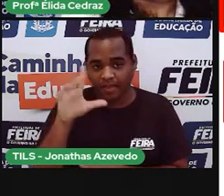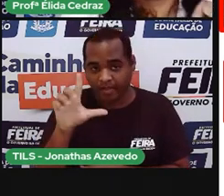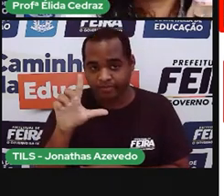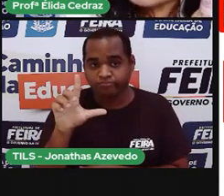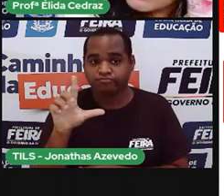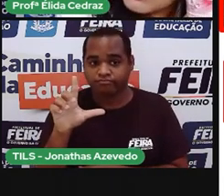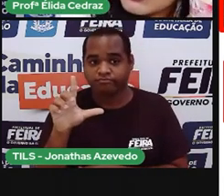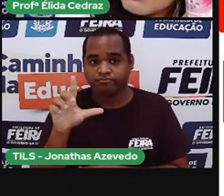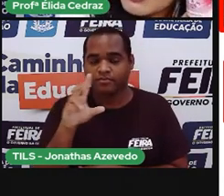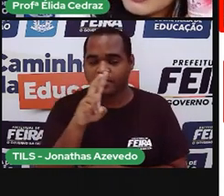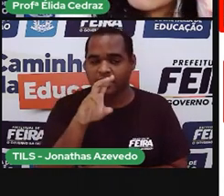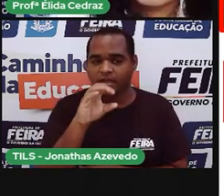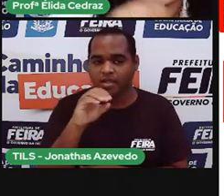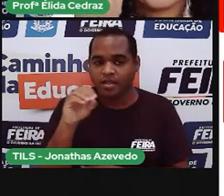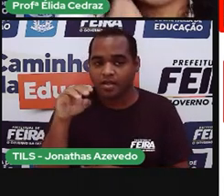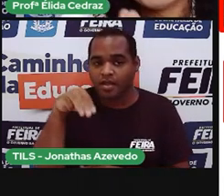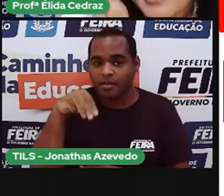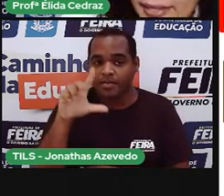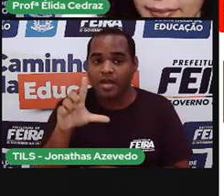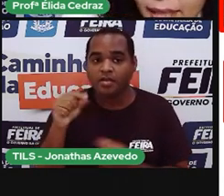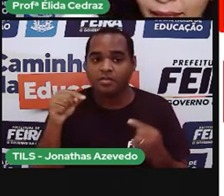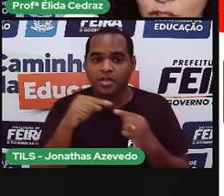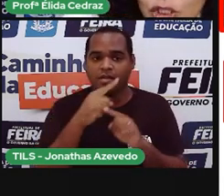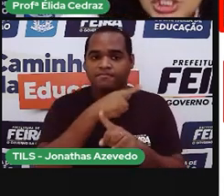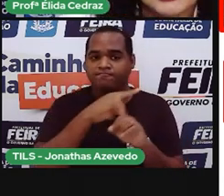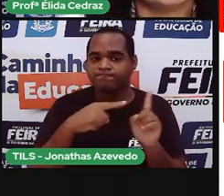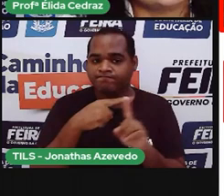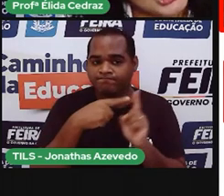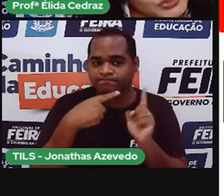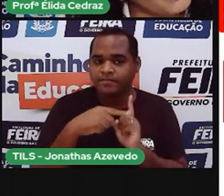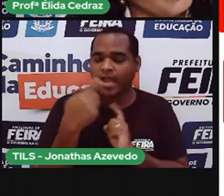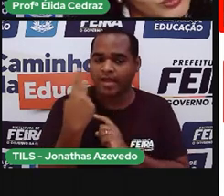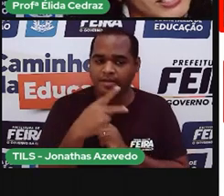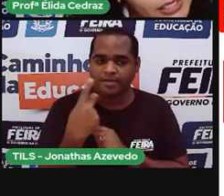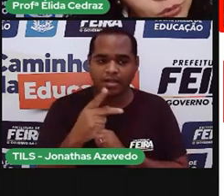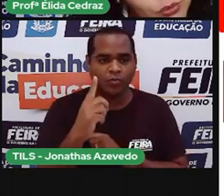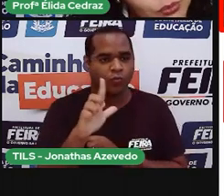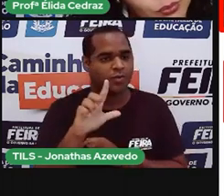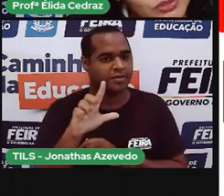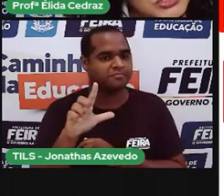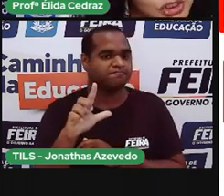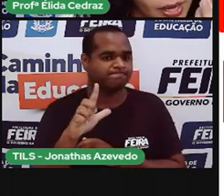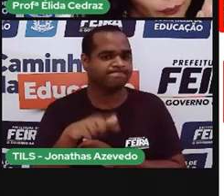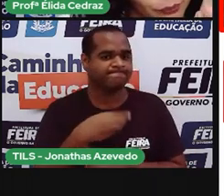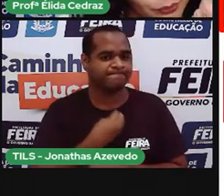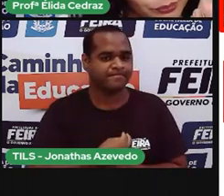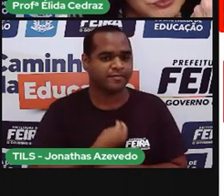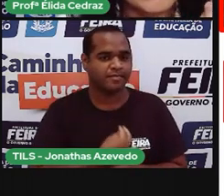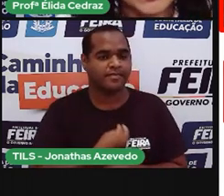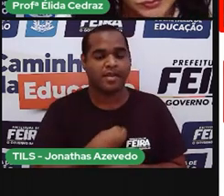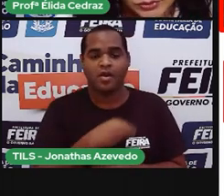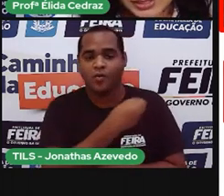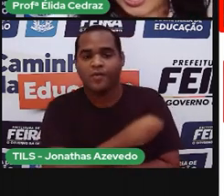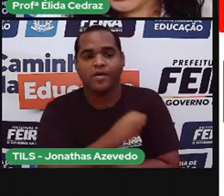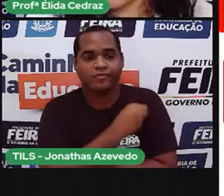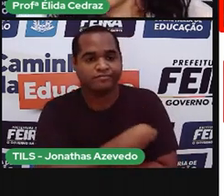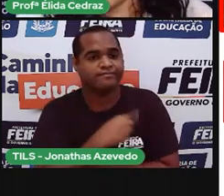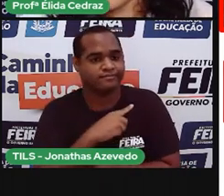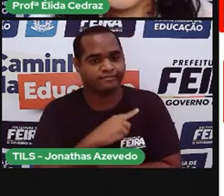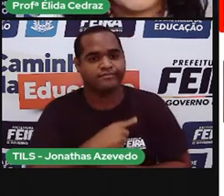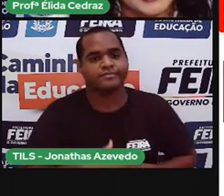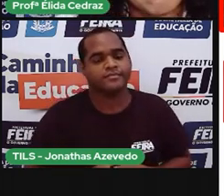500 ml. 500 ml é a metade de 1 litro de álcool,